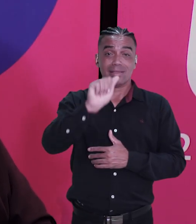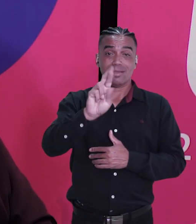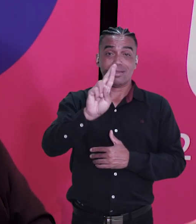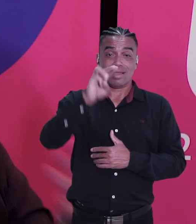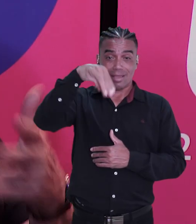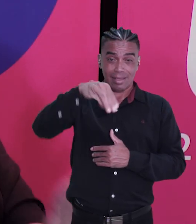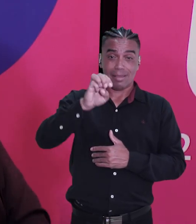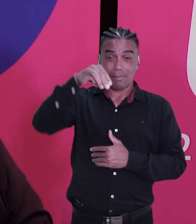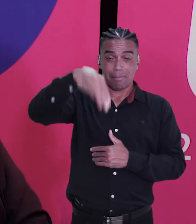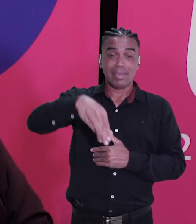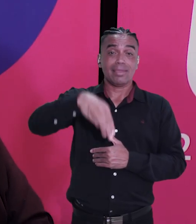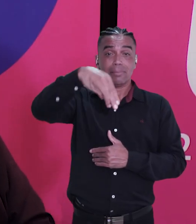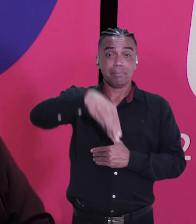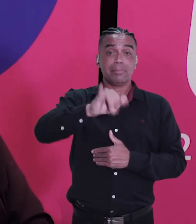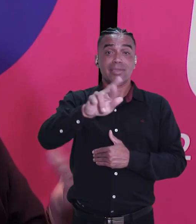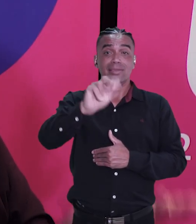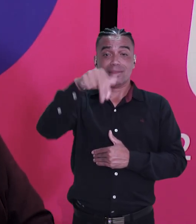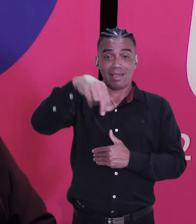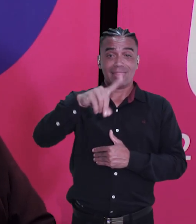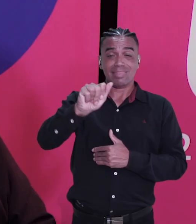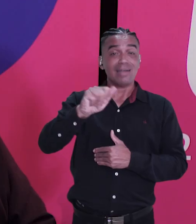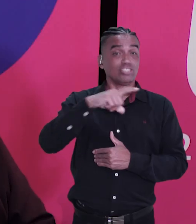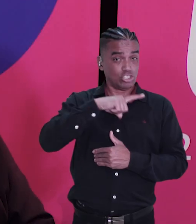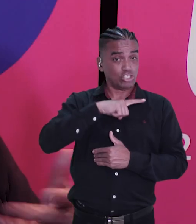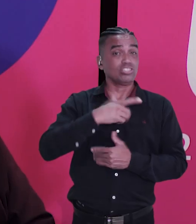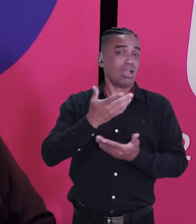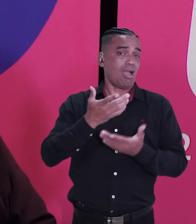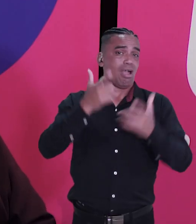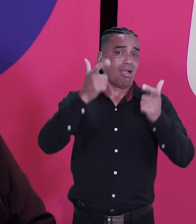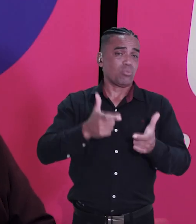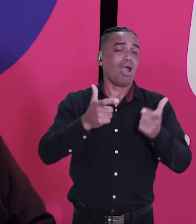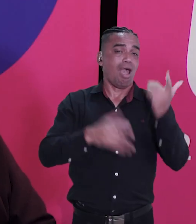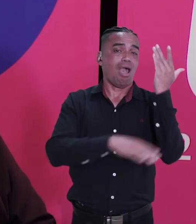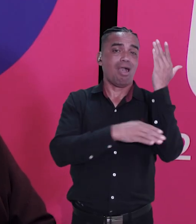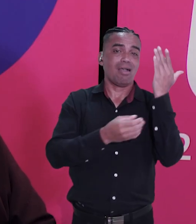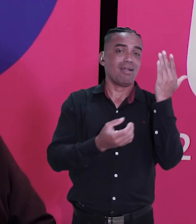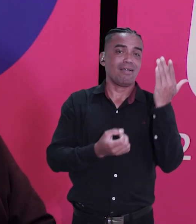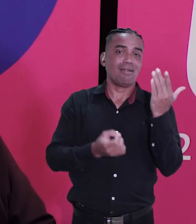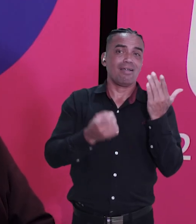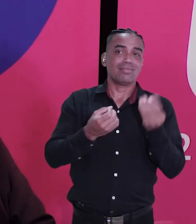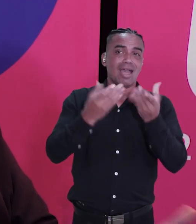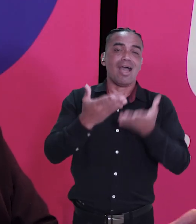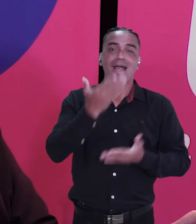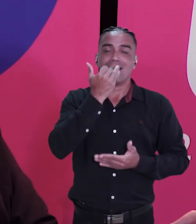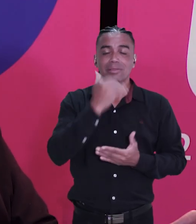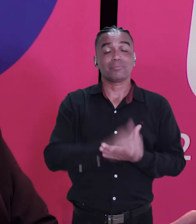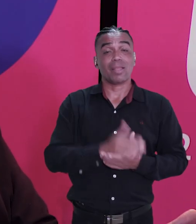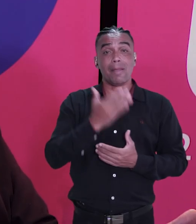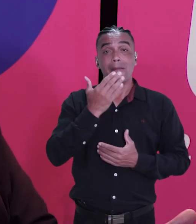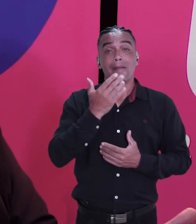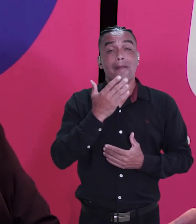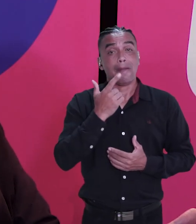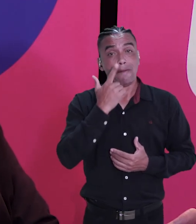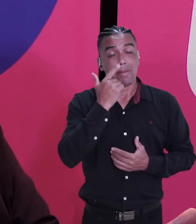Carmen Miranda tinha uma pensão diurna, né? Muito antes do meu pai. Então, eles mantiveram aqui durante 6, 7 anos. Meu pai